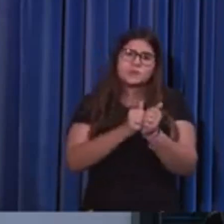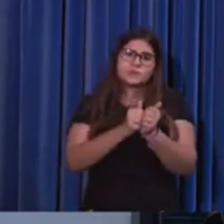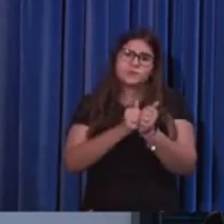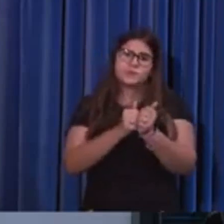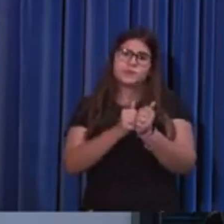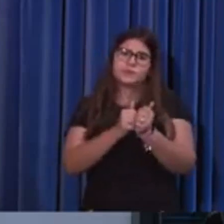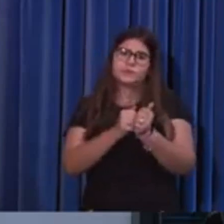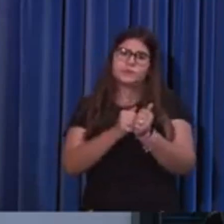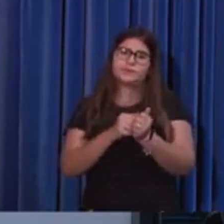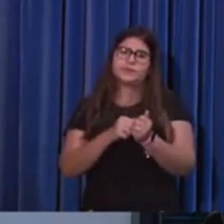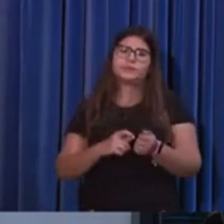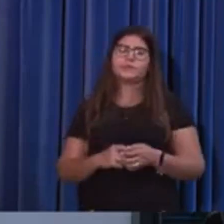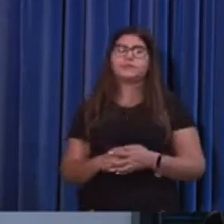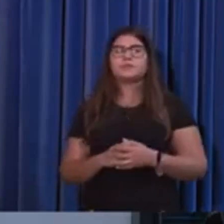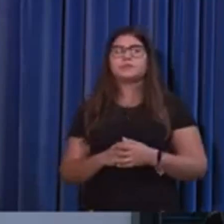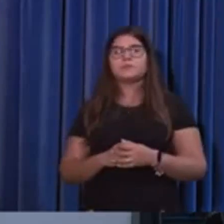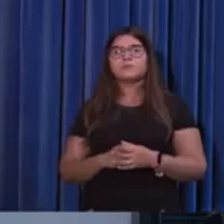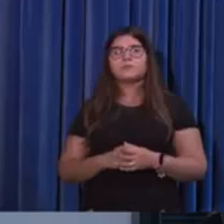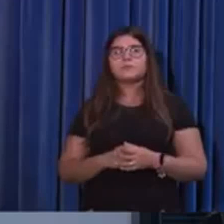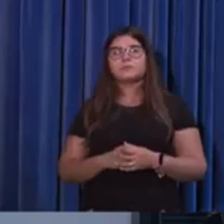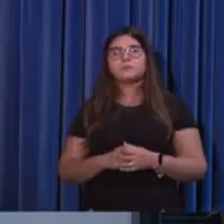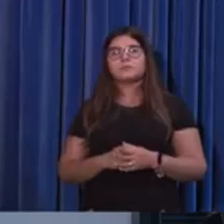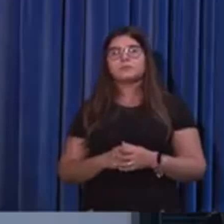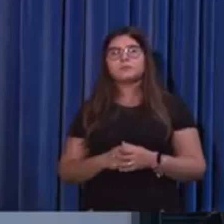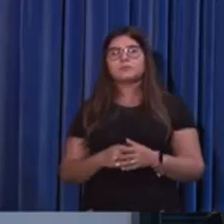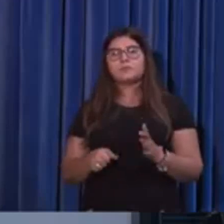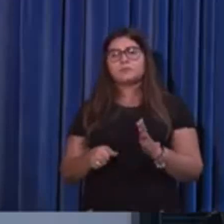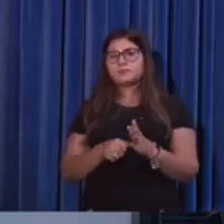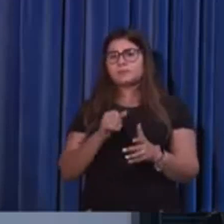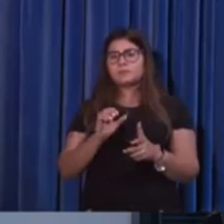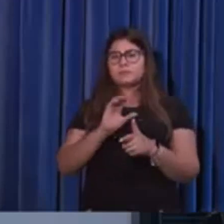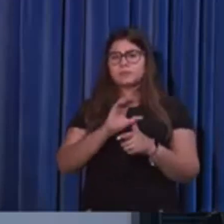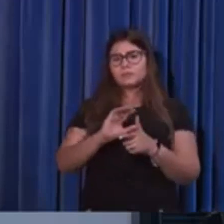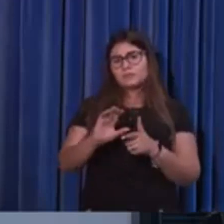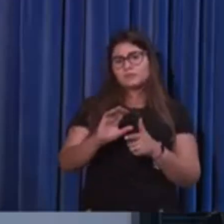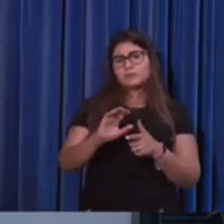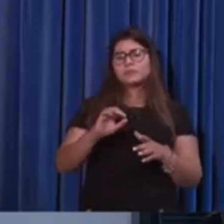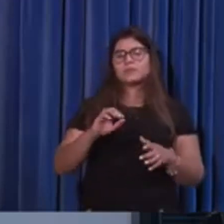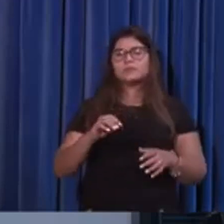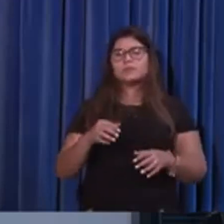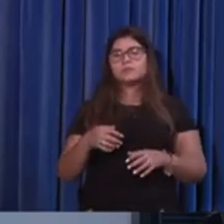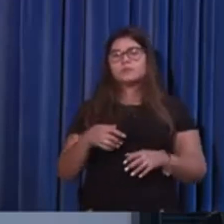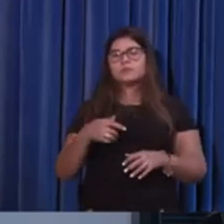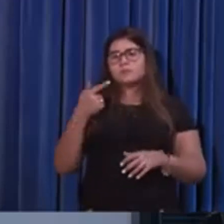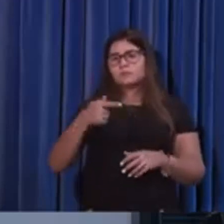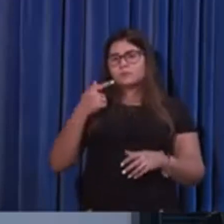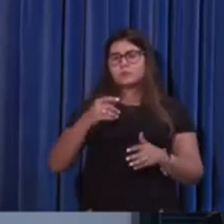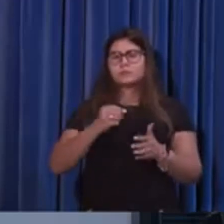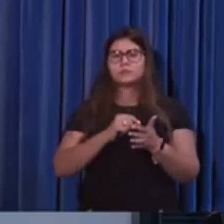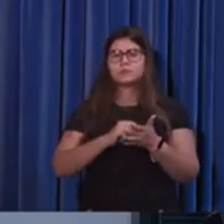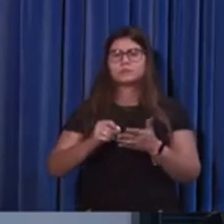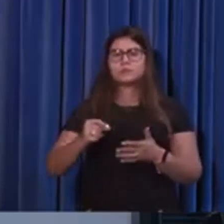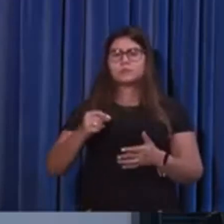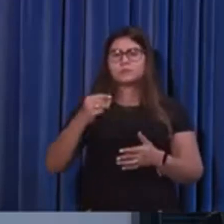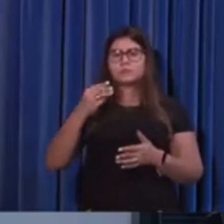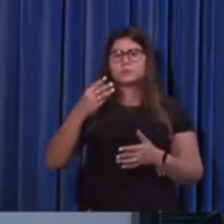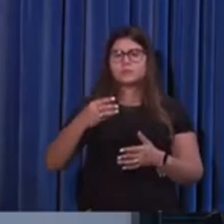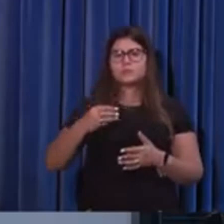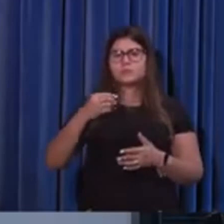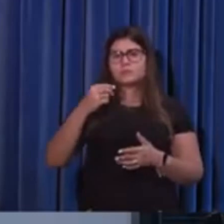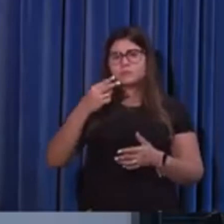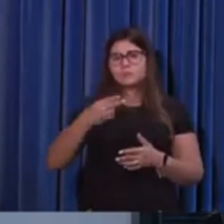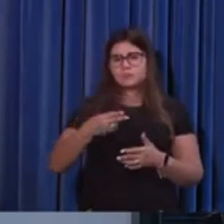bastardos não. Agora 1 Coríntios 11:32, por favor, Rúbia, coloque para nós, não está no boletim, mas eu